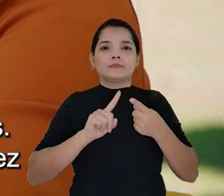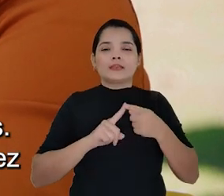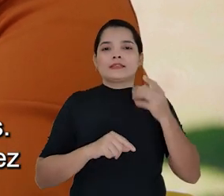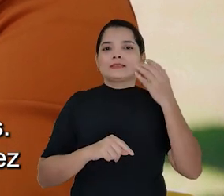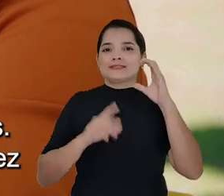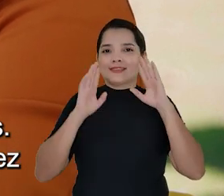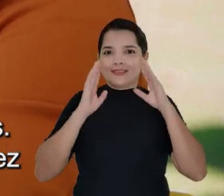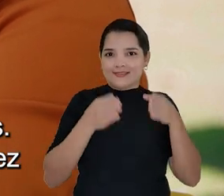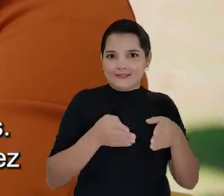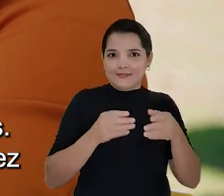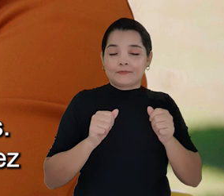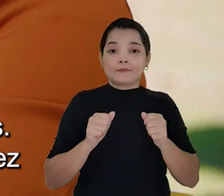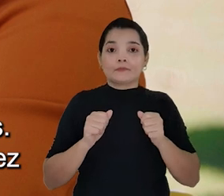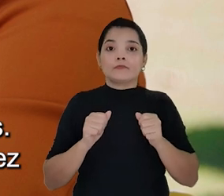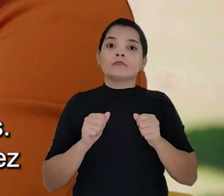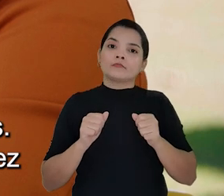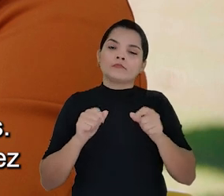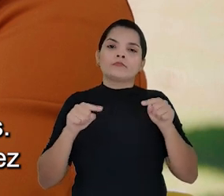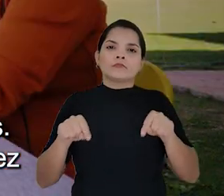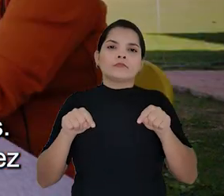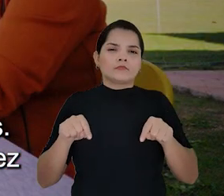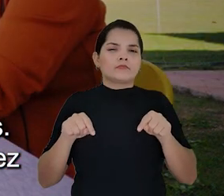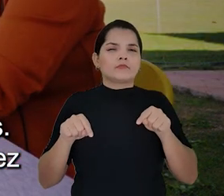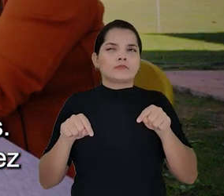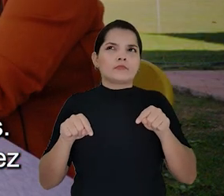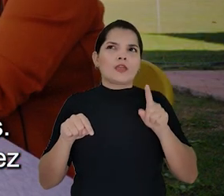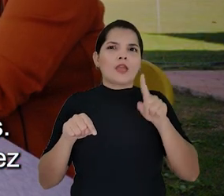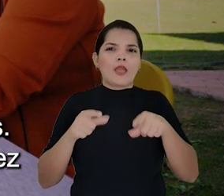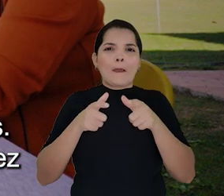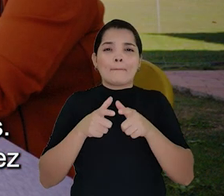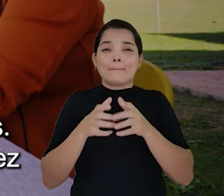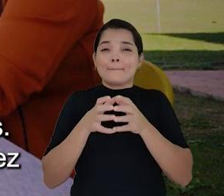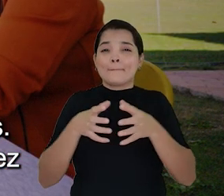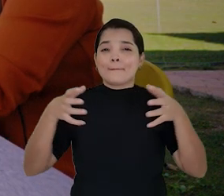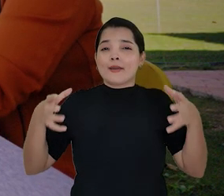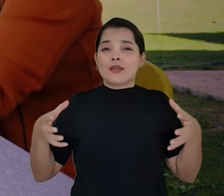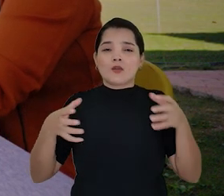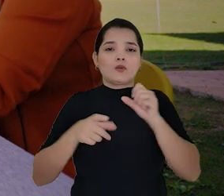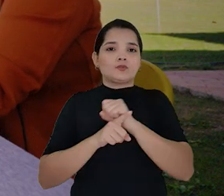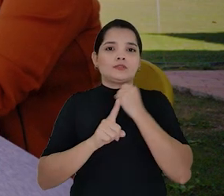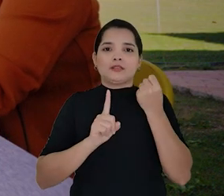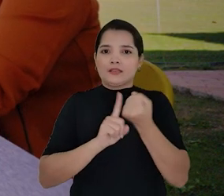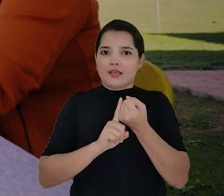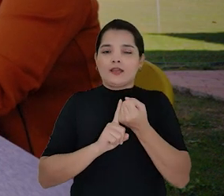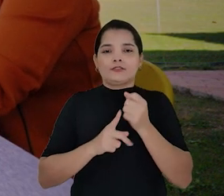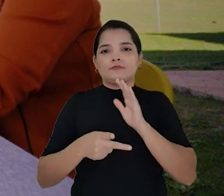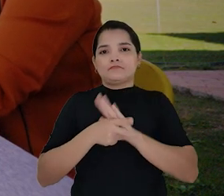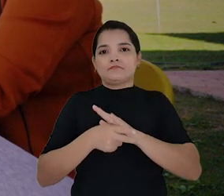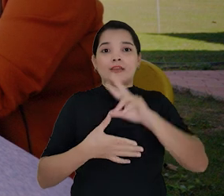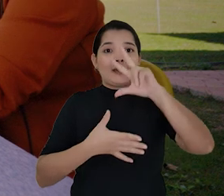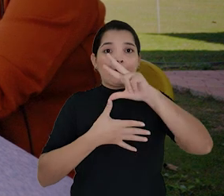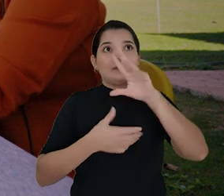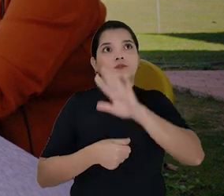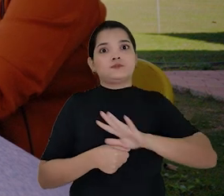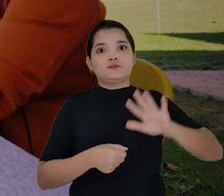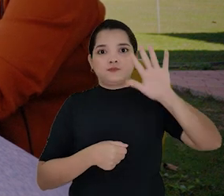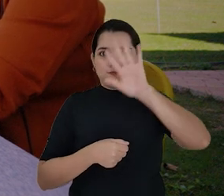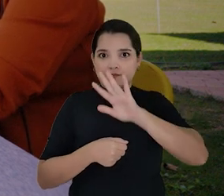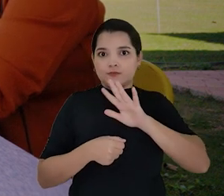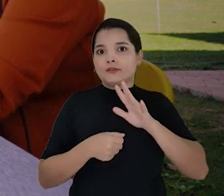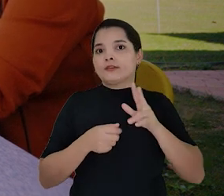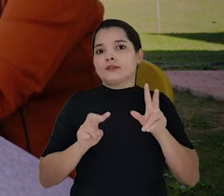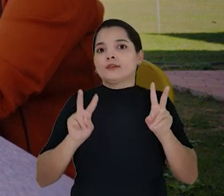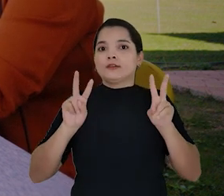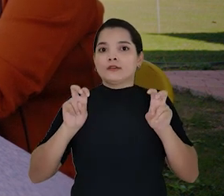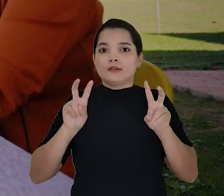exatas então nós temos um talvez a maior sociedade talvez não a maior sociedade da América Latina